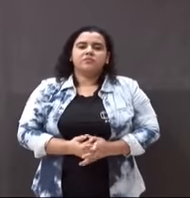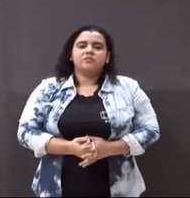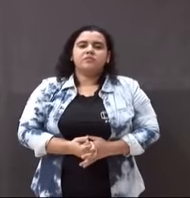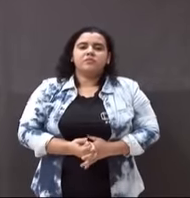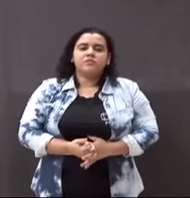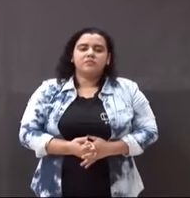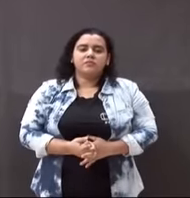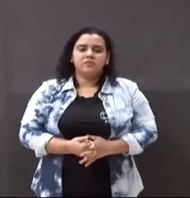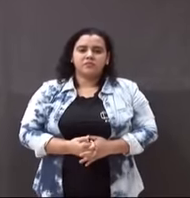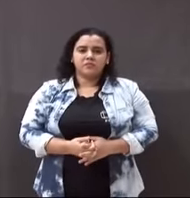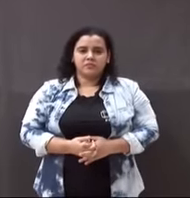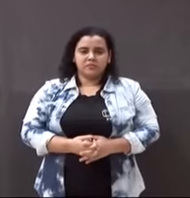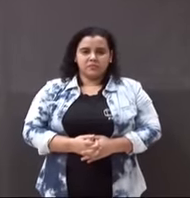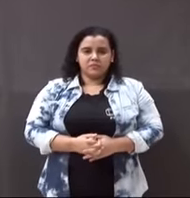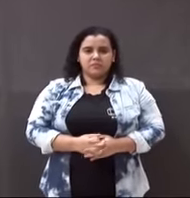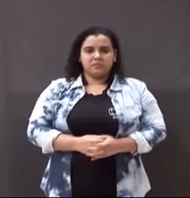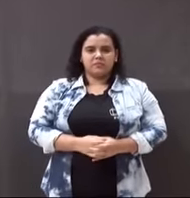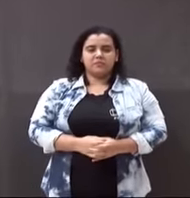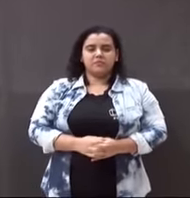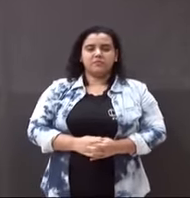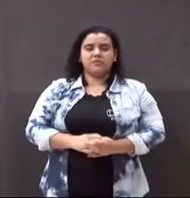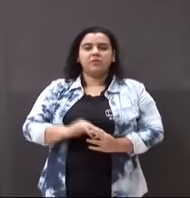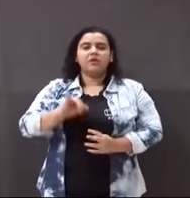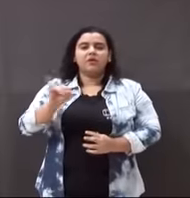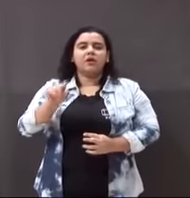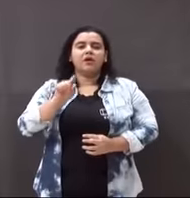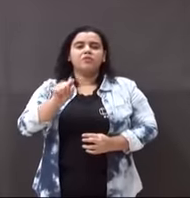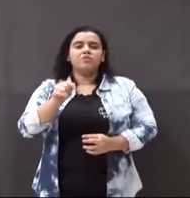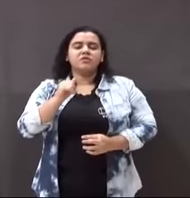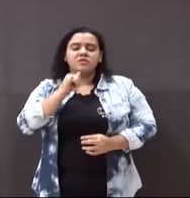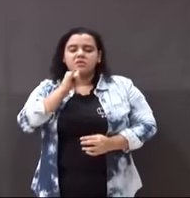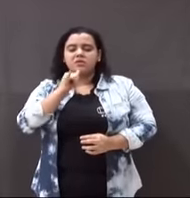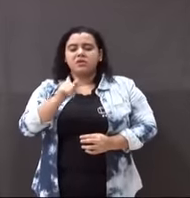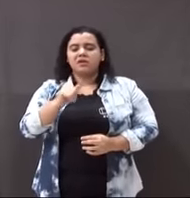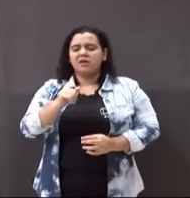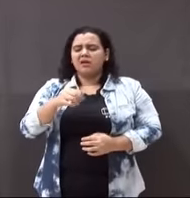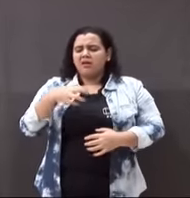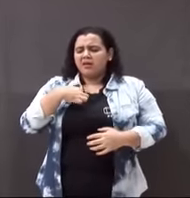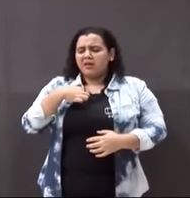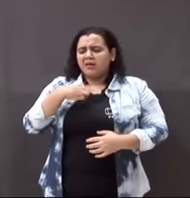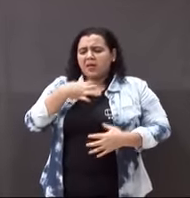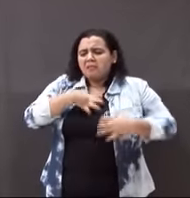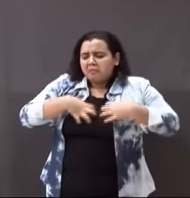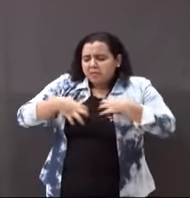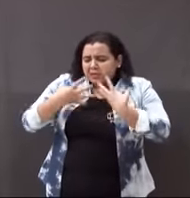Se você olhar para mim e disser para mim: Cleiton, eu tenho um grande vazio. Pois é,